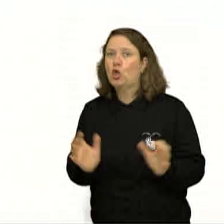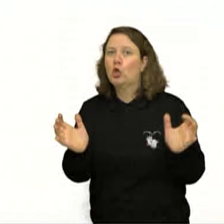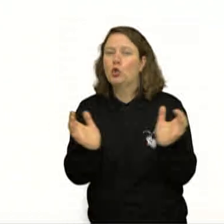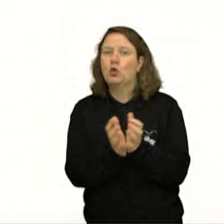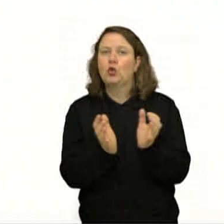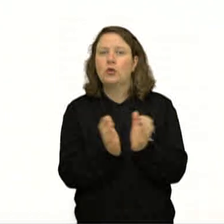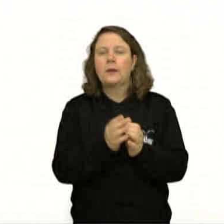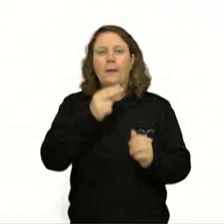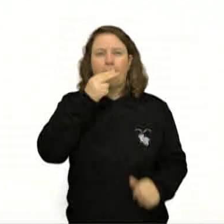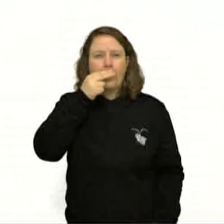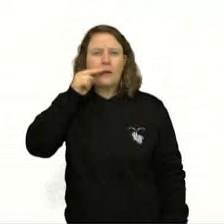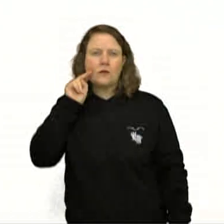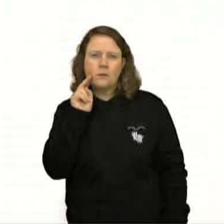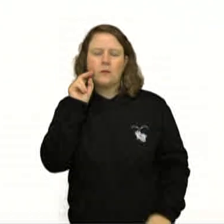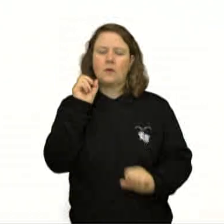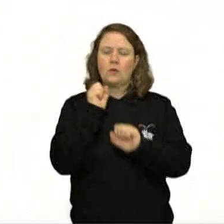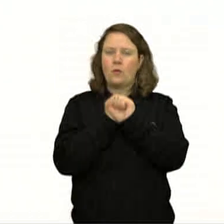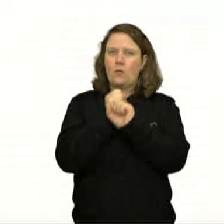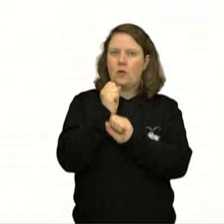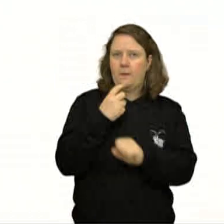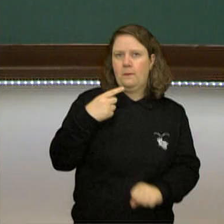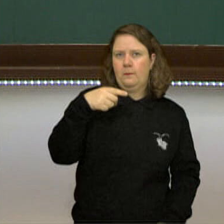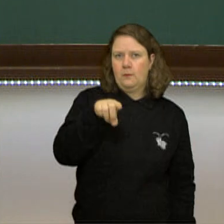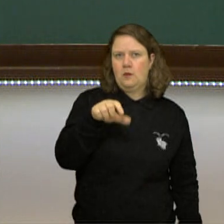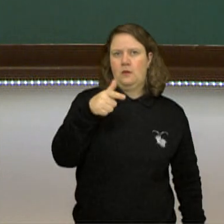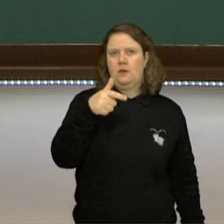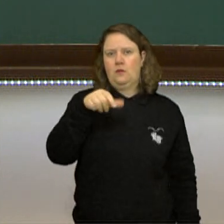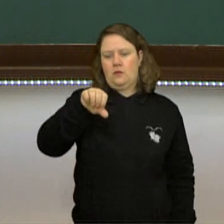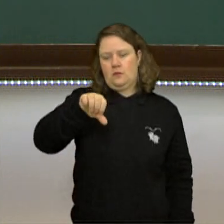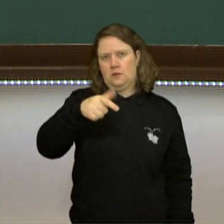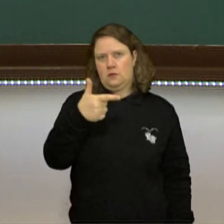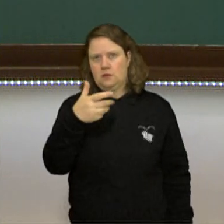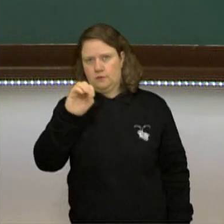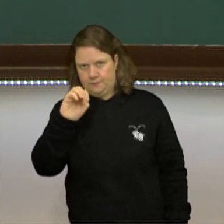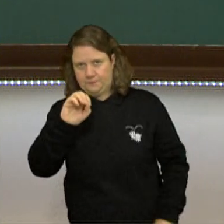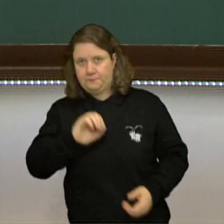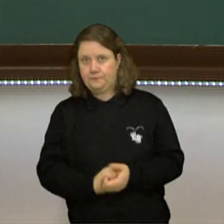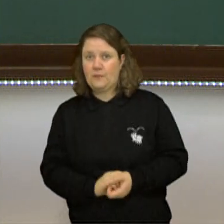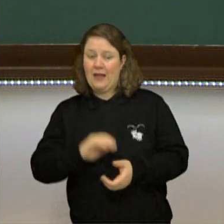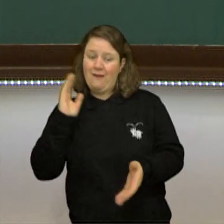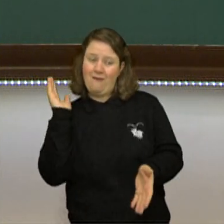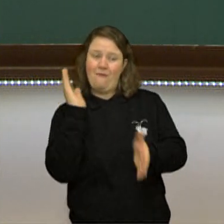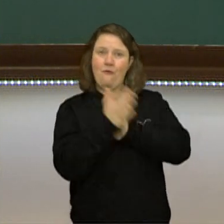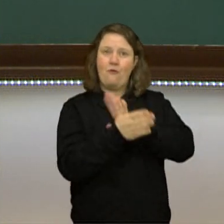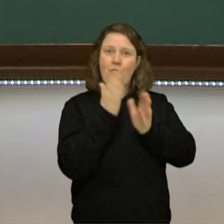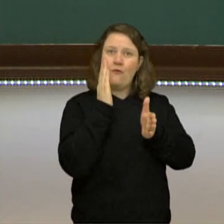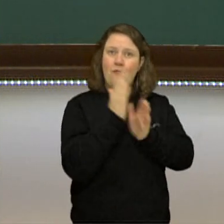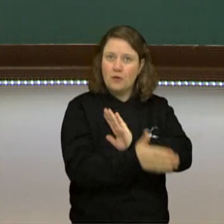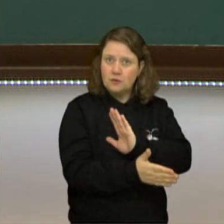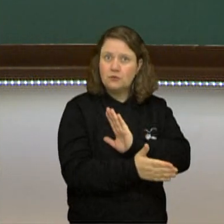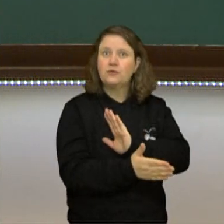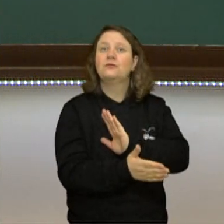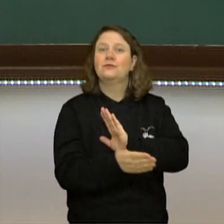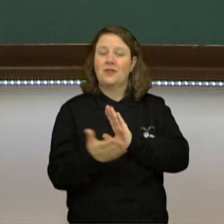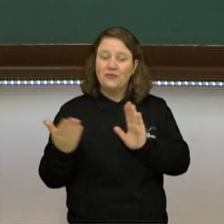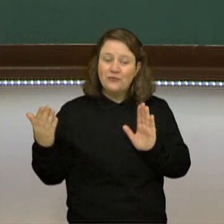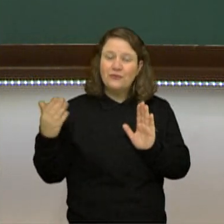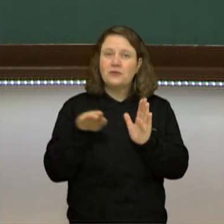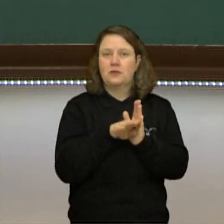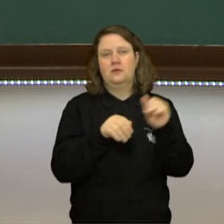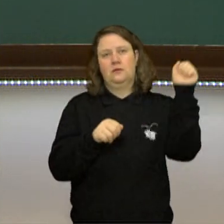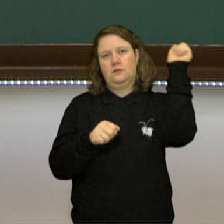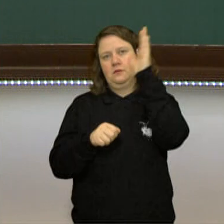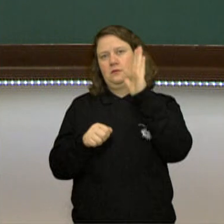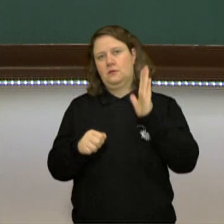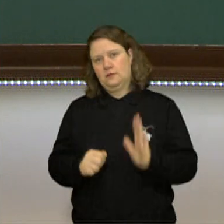a partir dos anos de 1920. Então eles vieram foragidos do projeto de coletivização do campo,